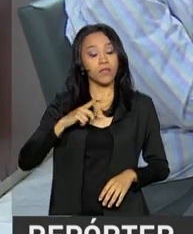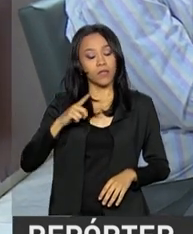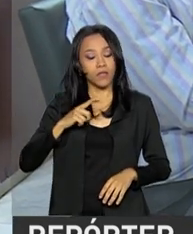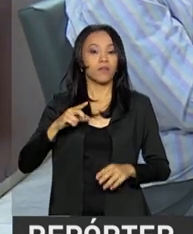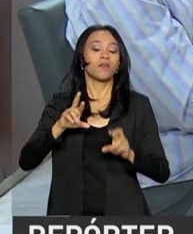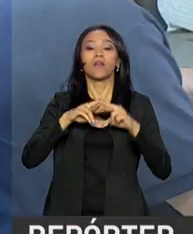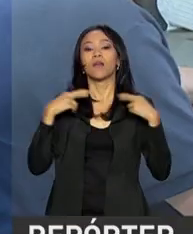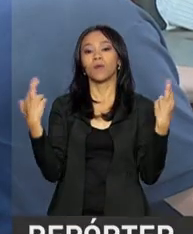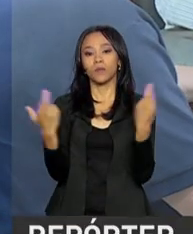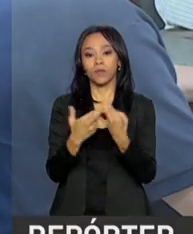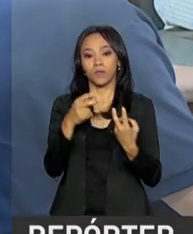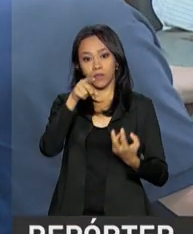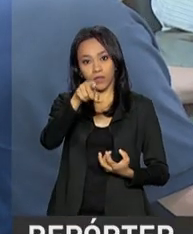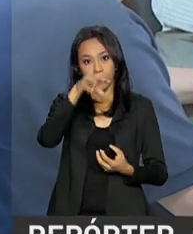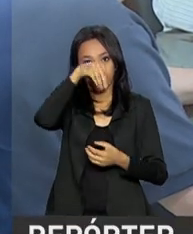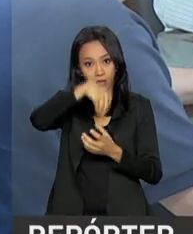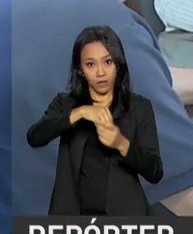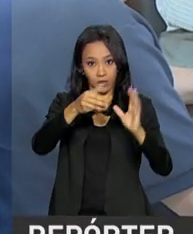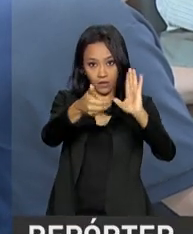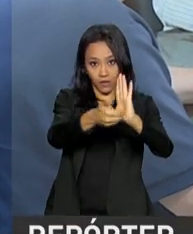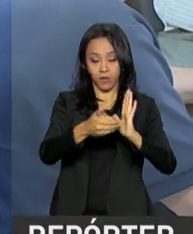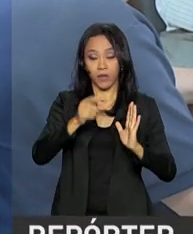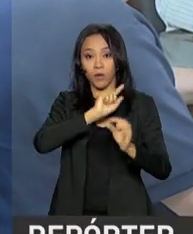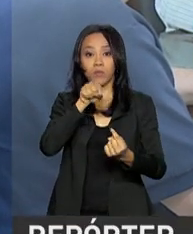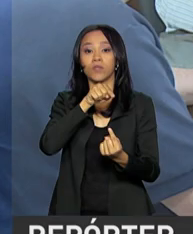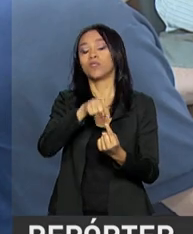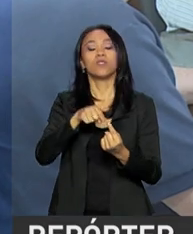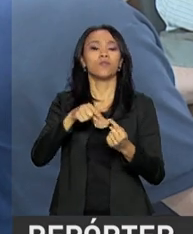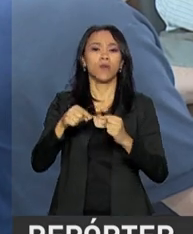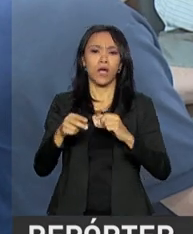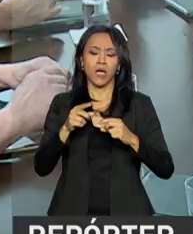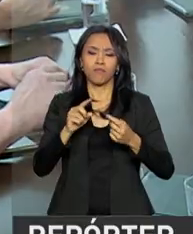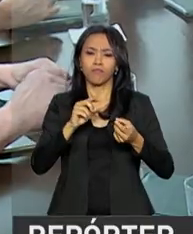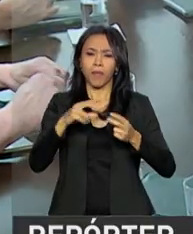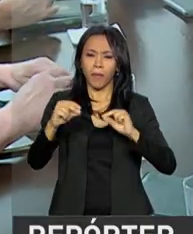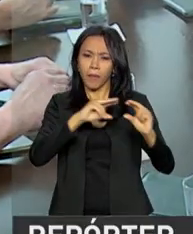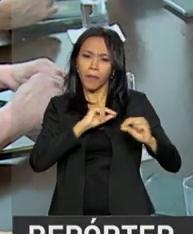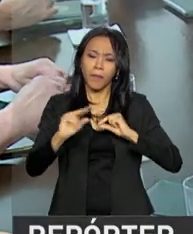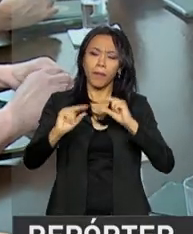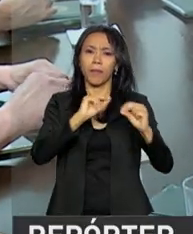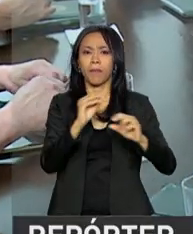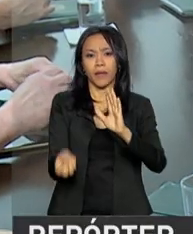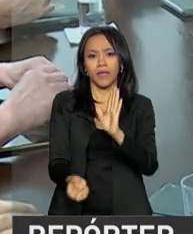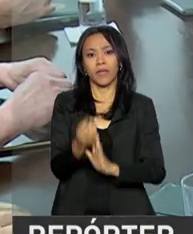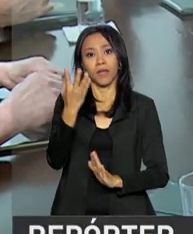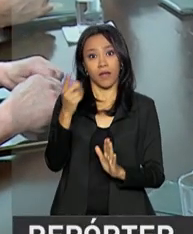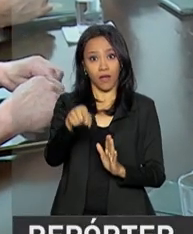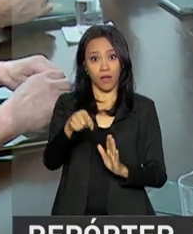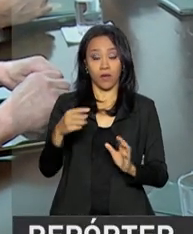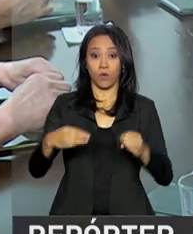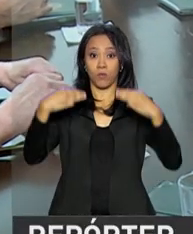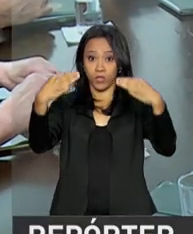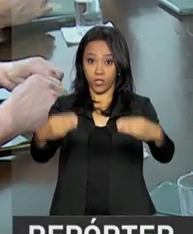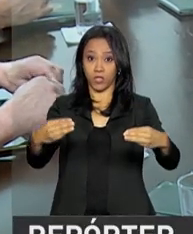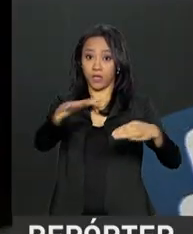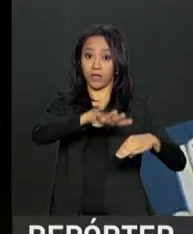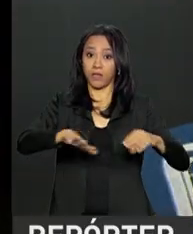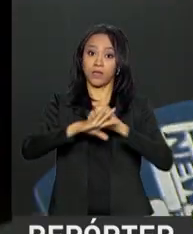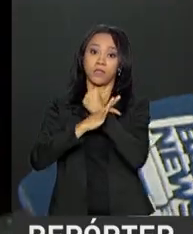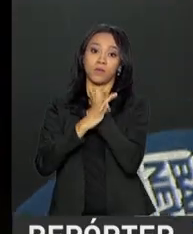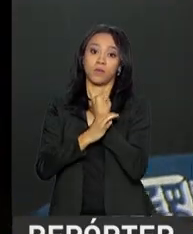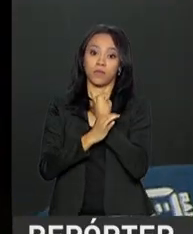vice líder do governo na câmara dos deputados para discutir os últimos detalhes da criação do ministério extraordinário da segurança pública